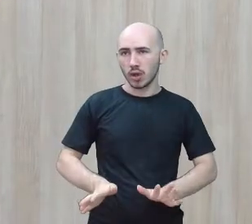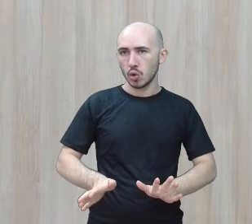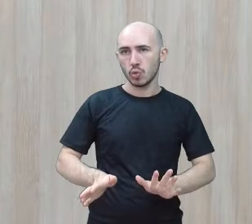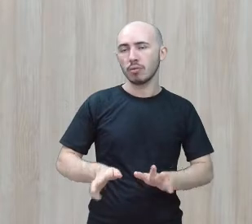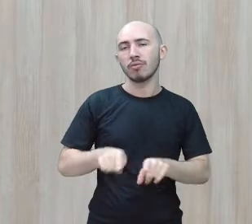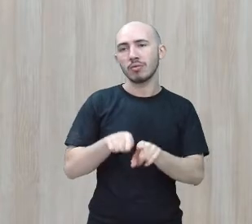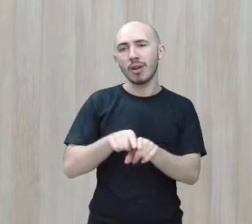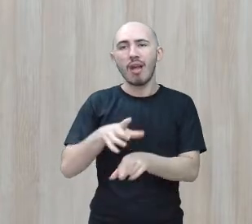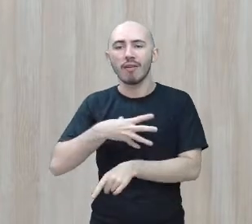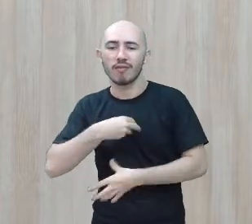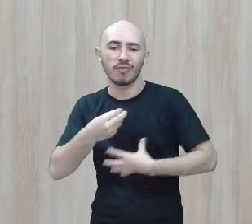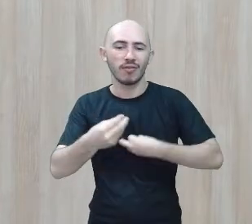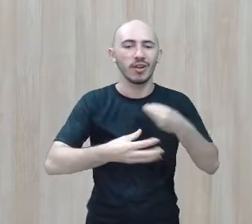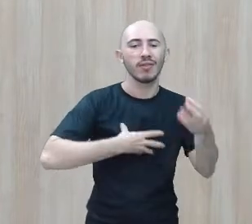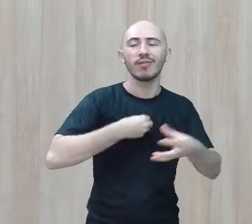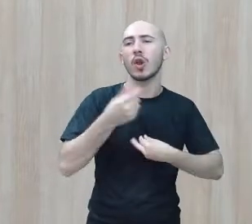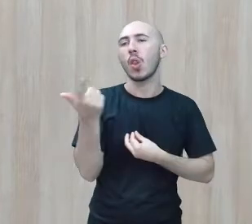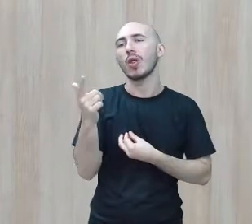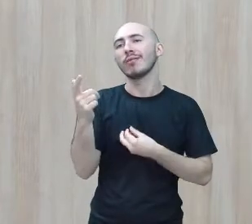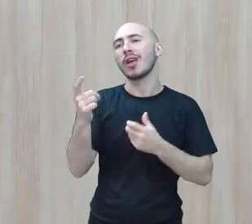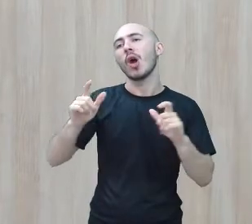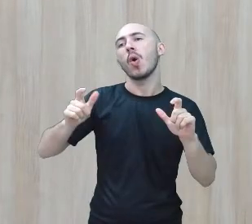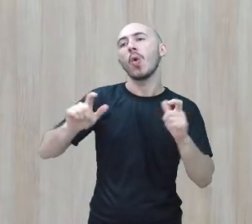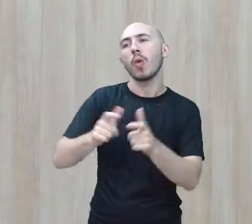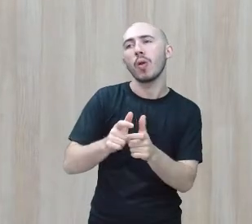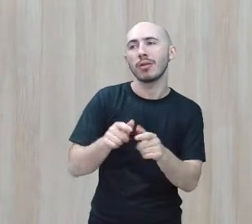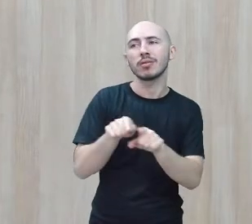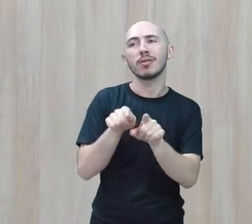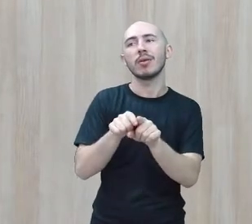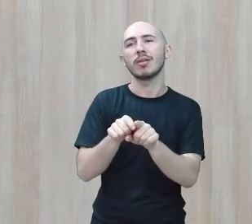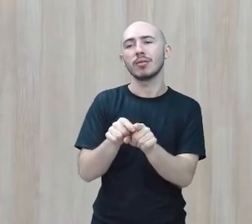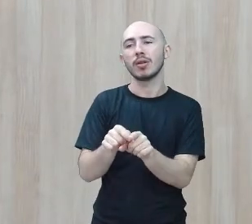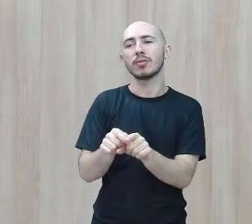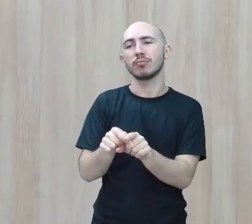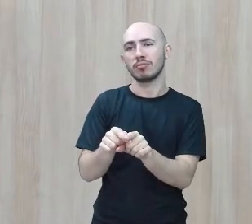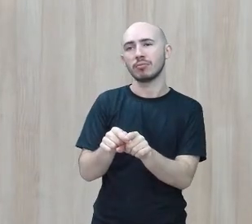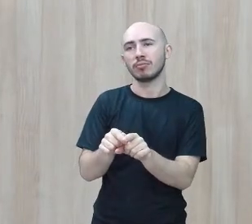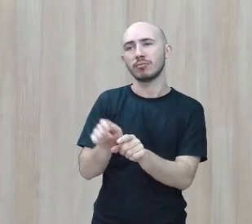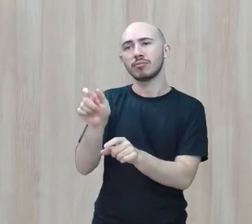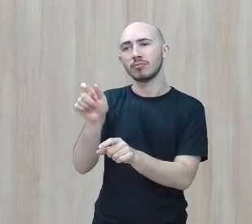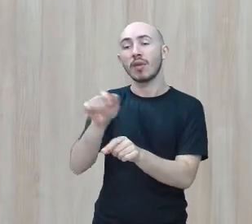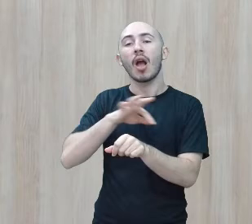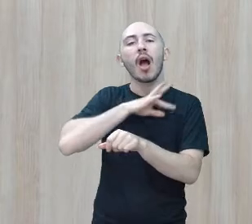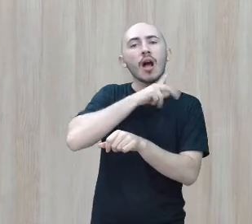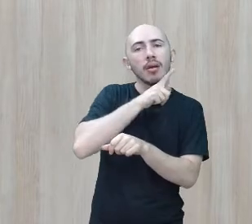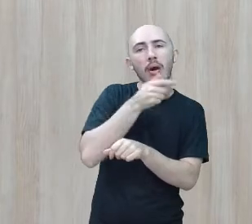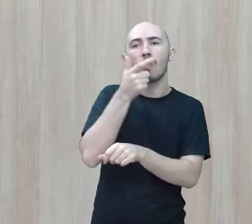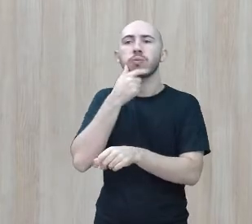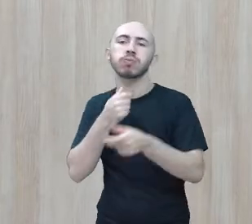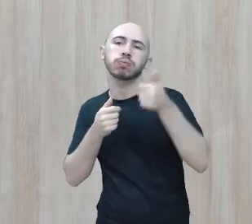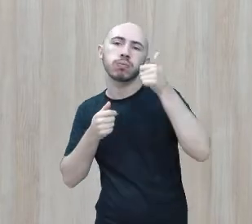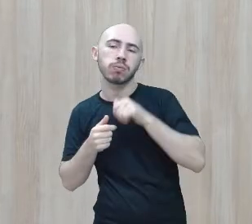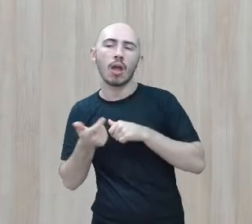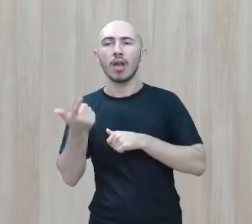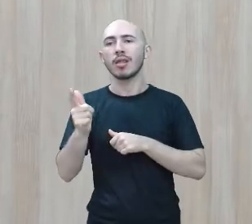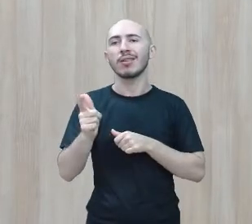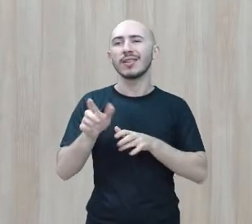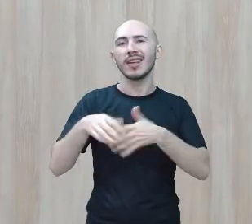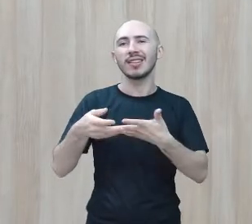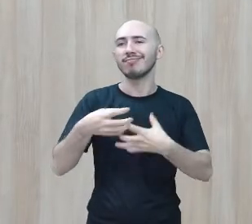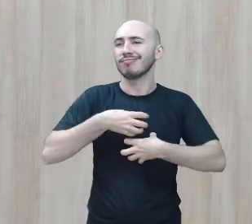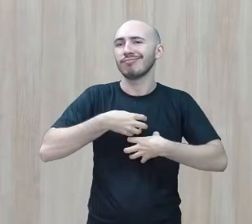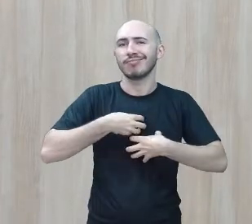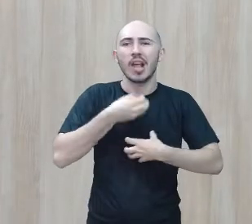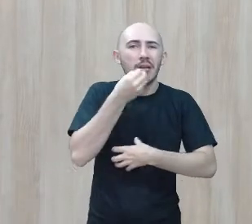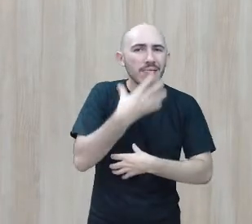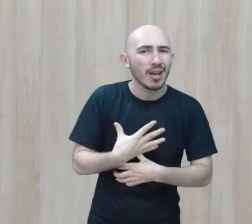parceiro, né, o macho ou a fêmea, às vezes até tem o casal, mas é um lugar impróprio. Eles não se sentem à vontade,